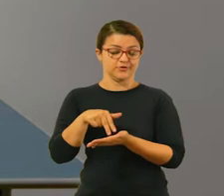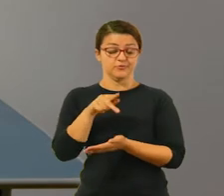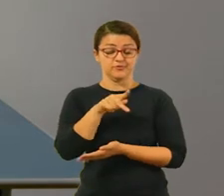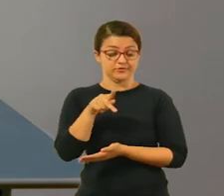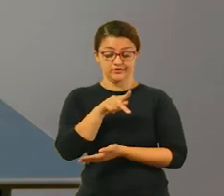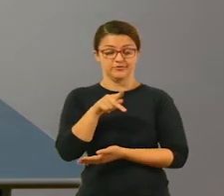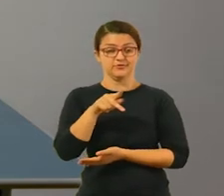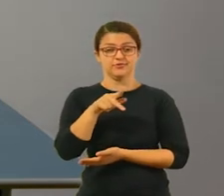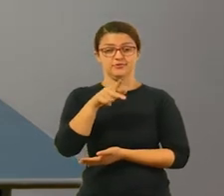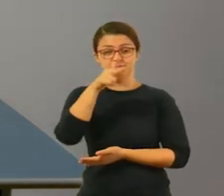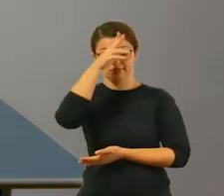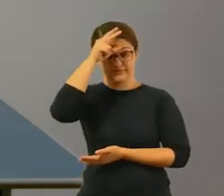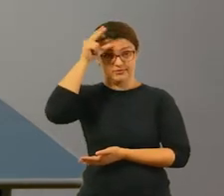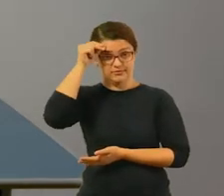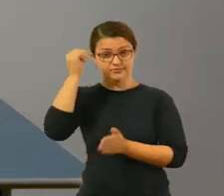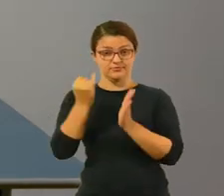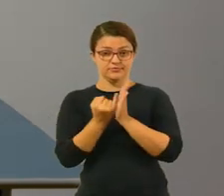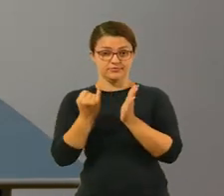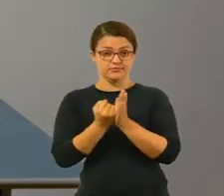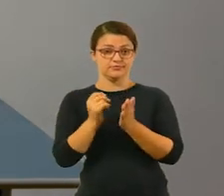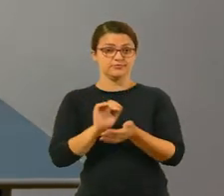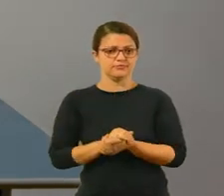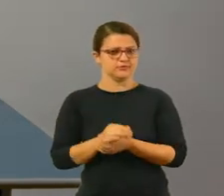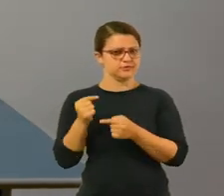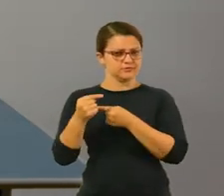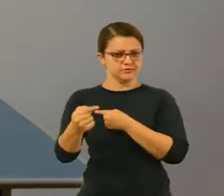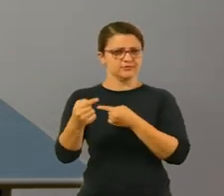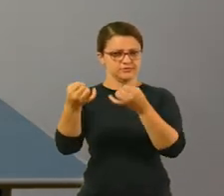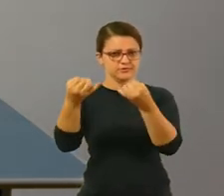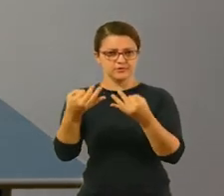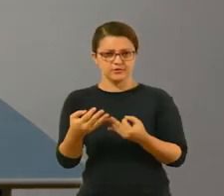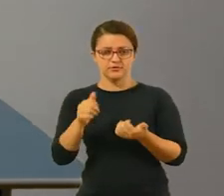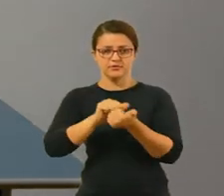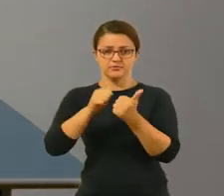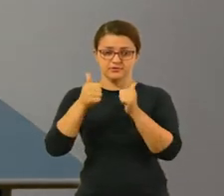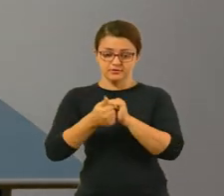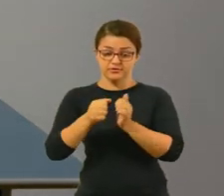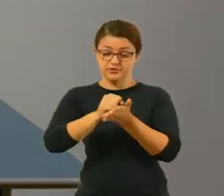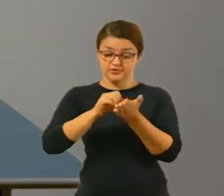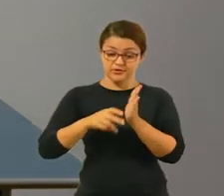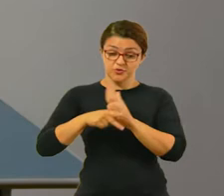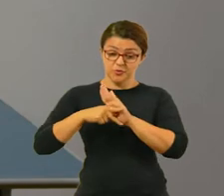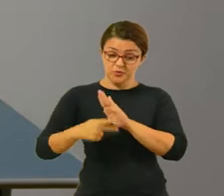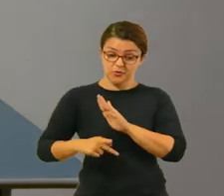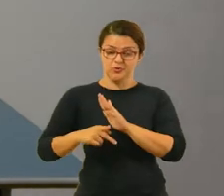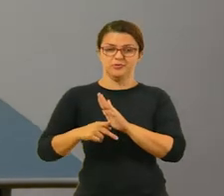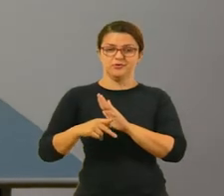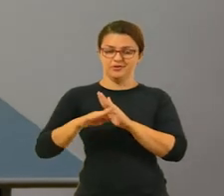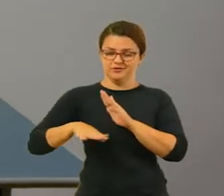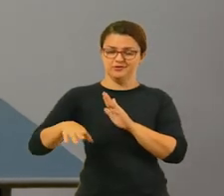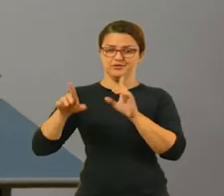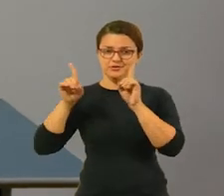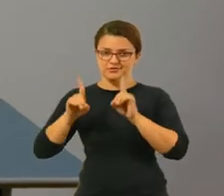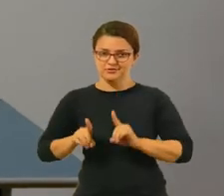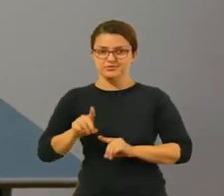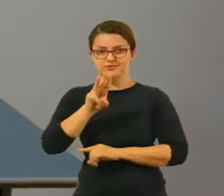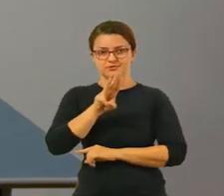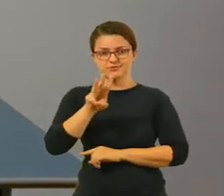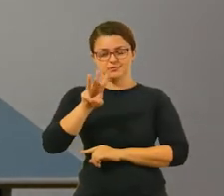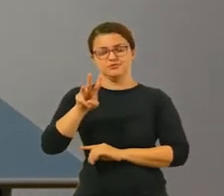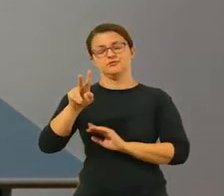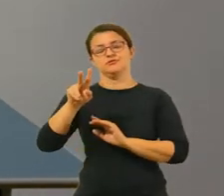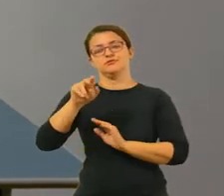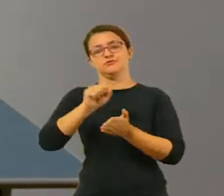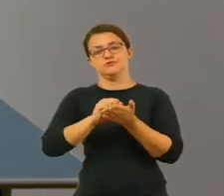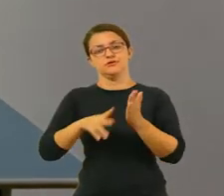tenho vindo há algumas semanas conversar com vocês sobre possibilidades de adaptações do conteúdo sugerido pelo nosso link